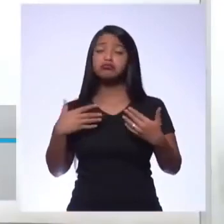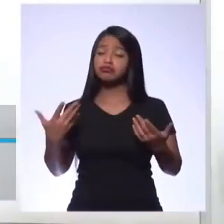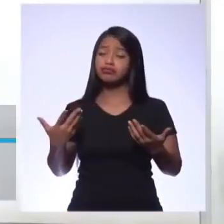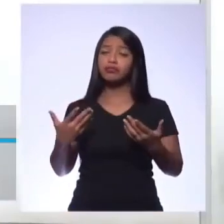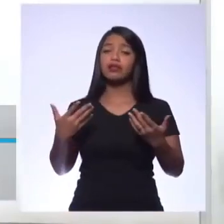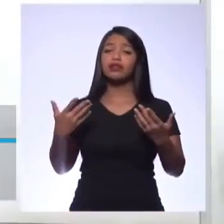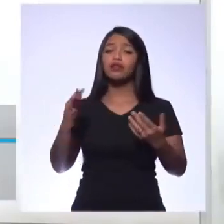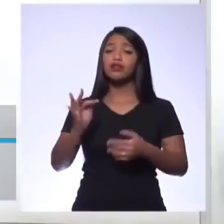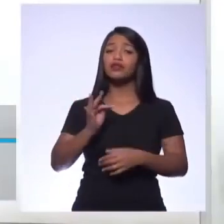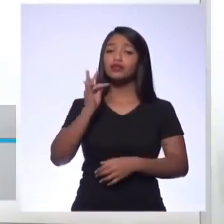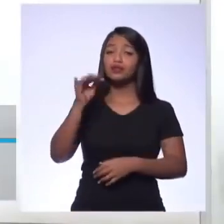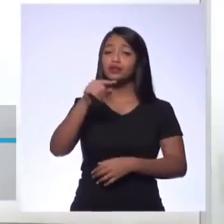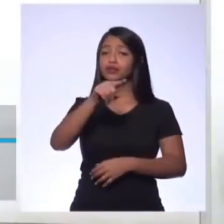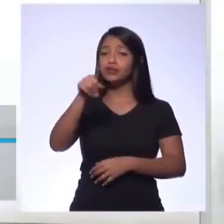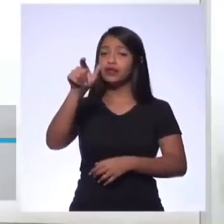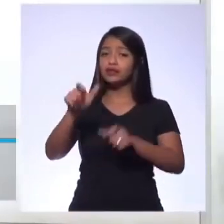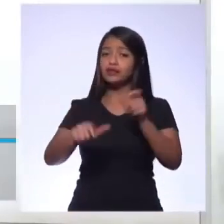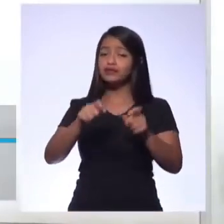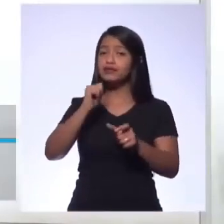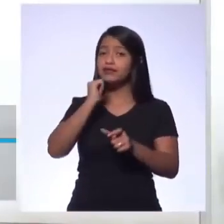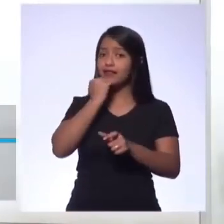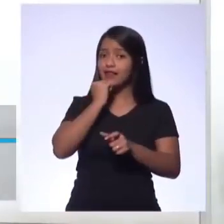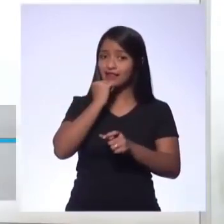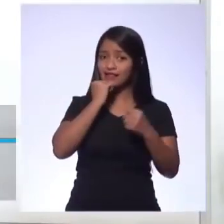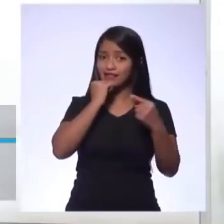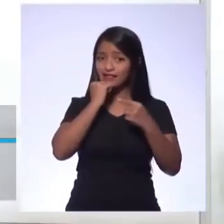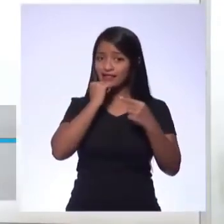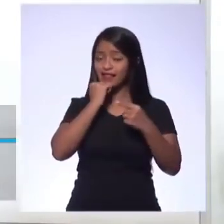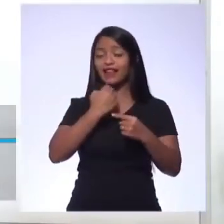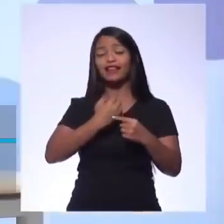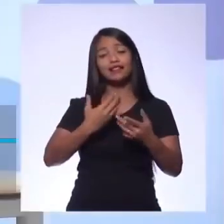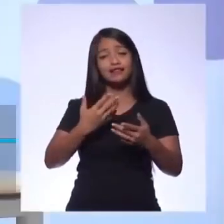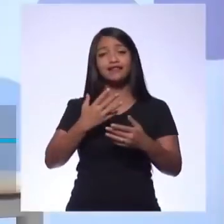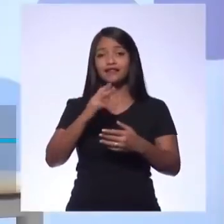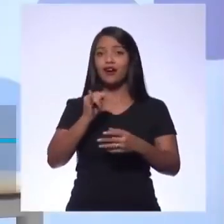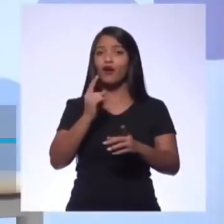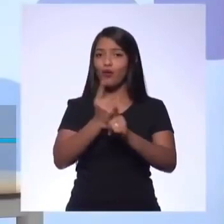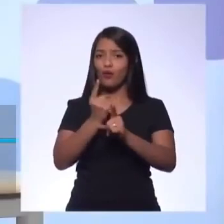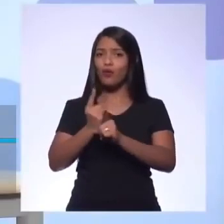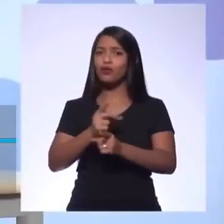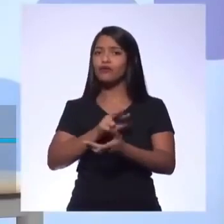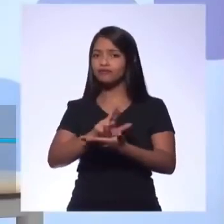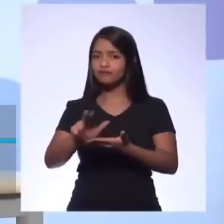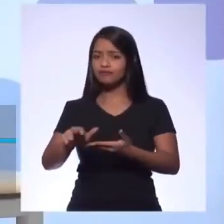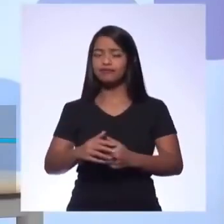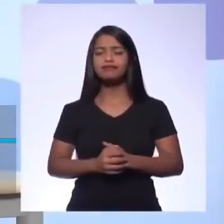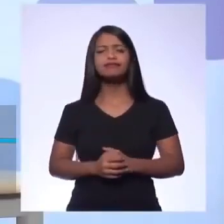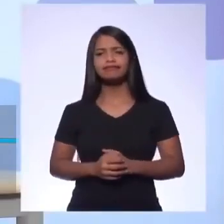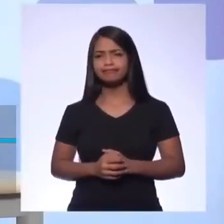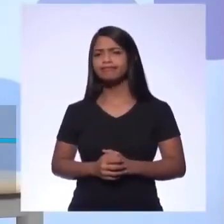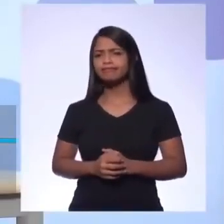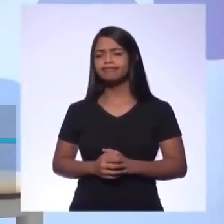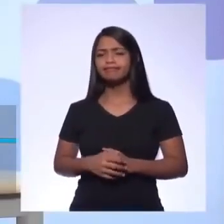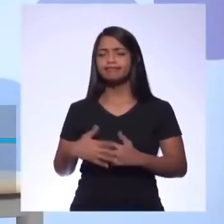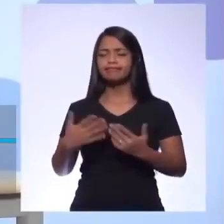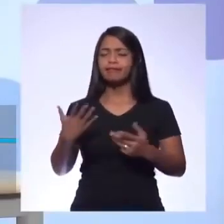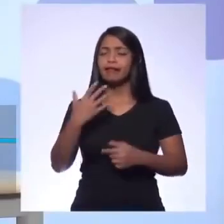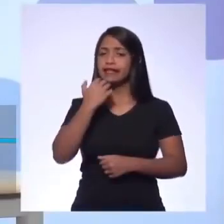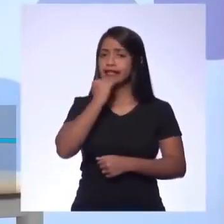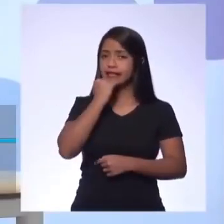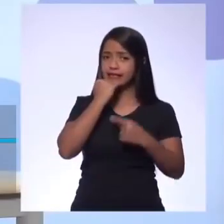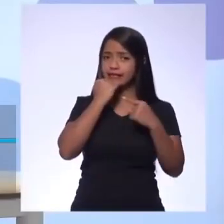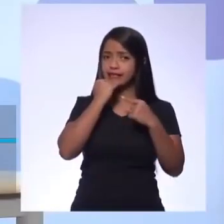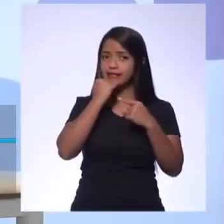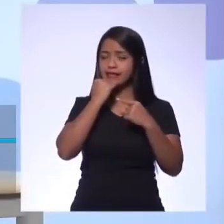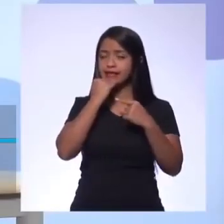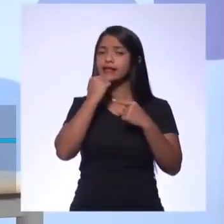quem faz a ciência é cientista. Cientista tem vida limitada. Né? Na verdade, a ciência sempre ela vai por